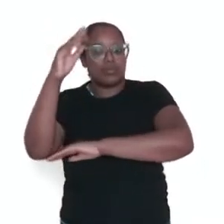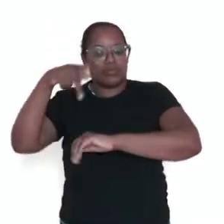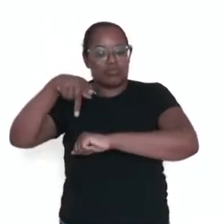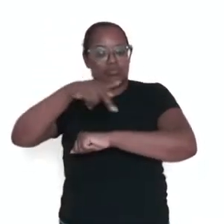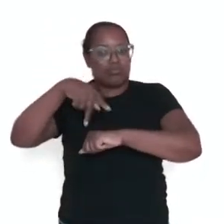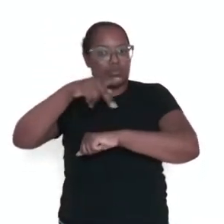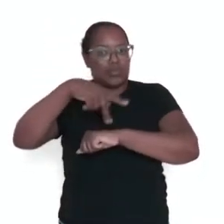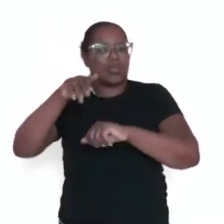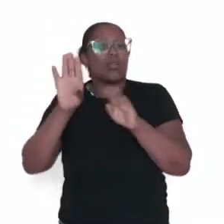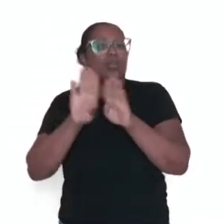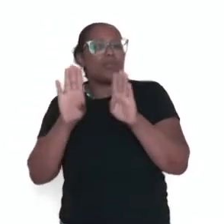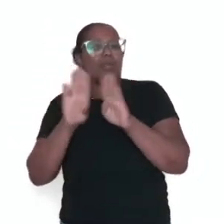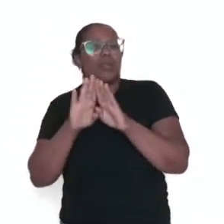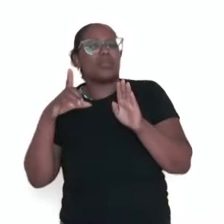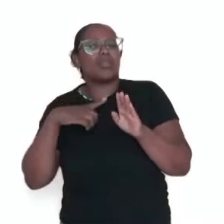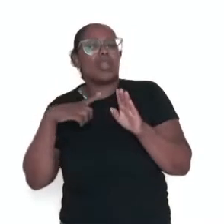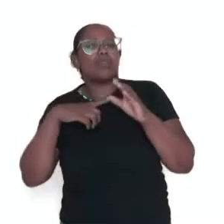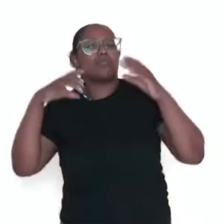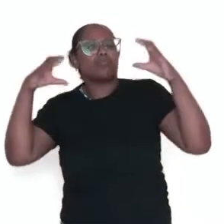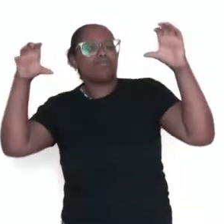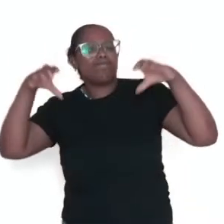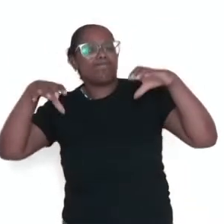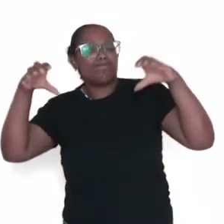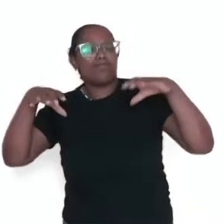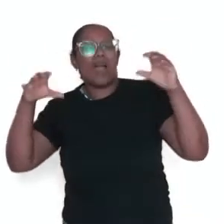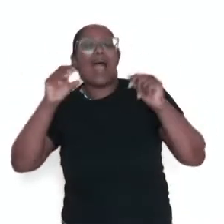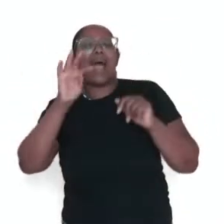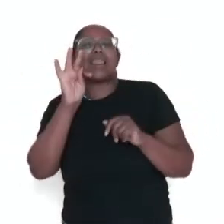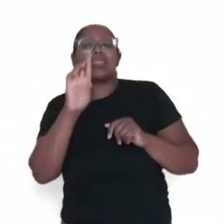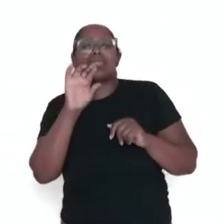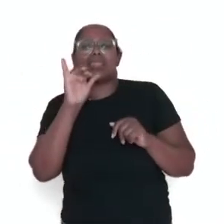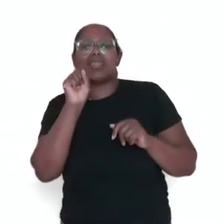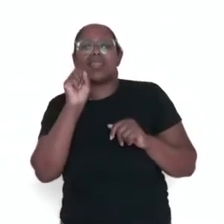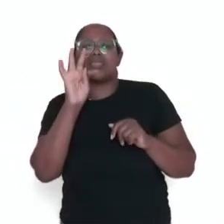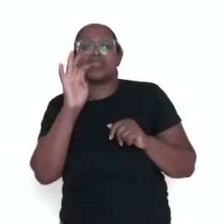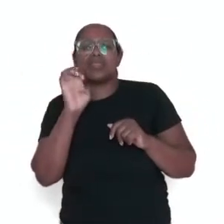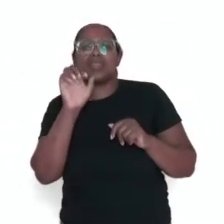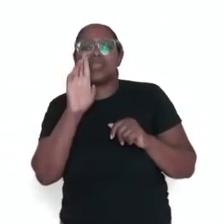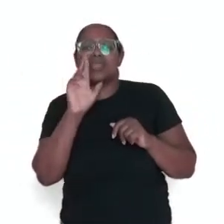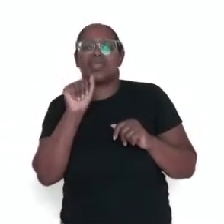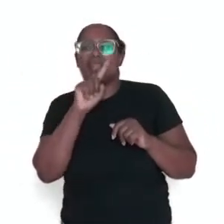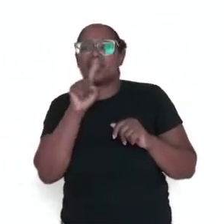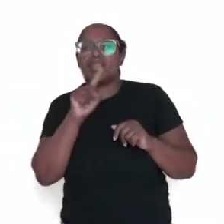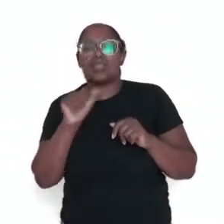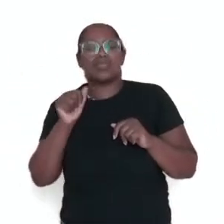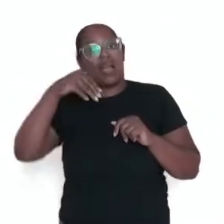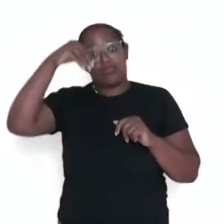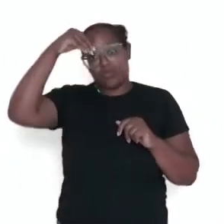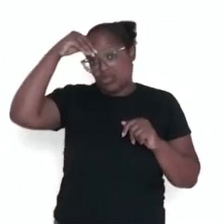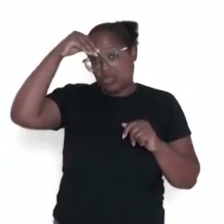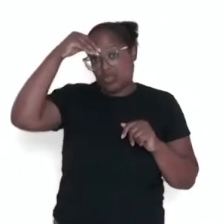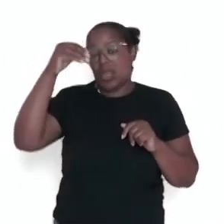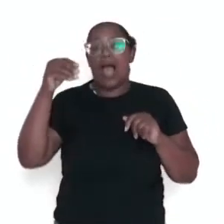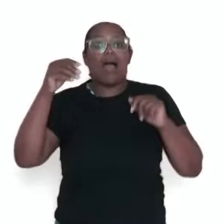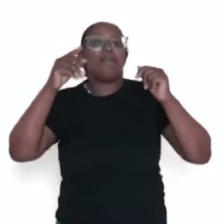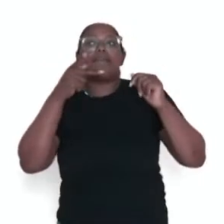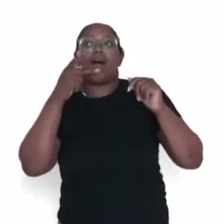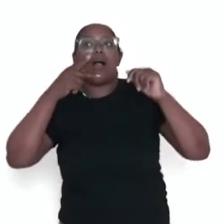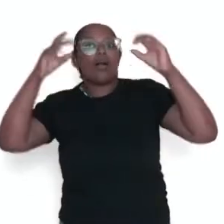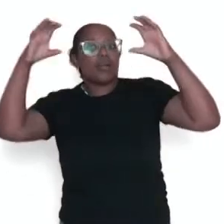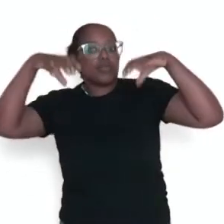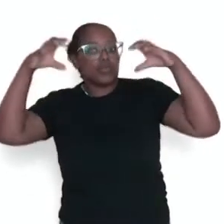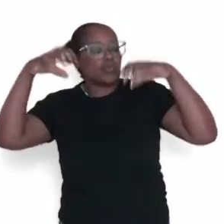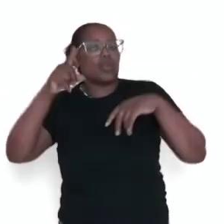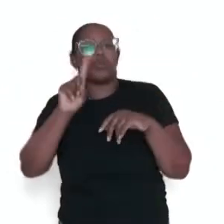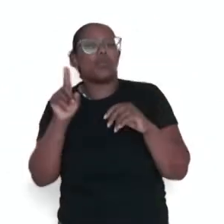fora se repletam os charcos, a velha Tristeza vai arrumando o quarto. Para a tia Tristeza, a chuva não é assunto de clima,